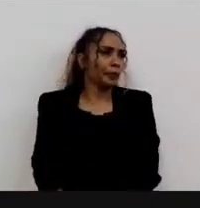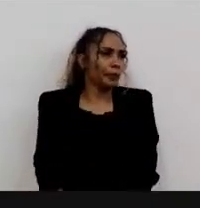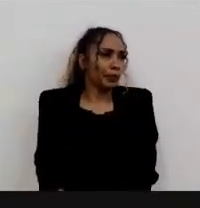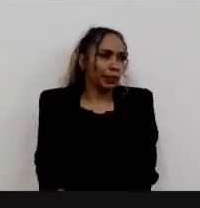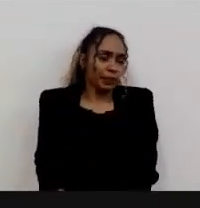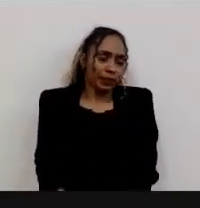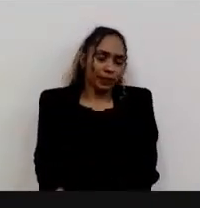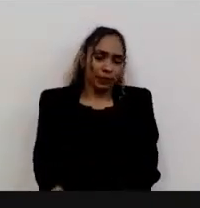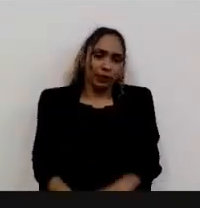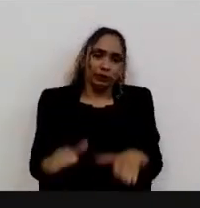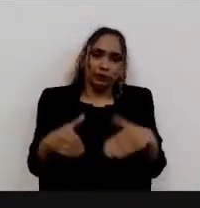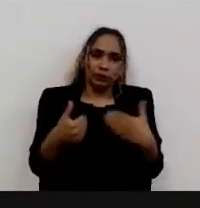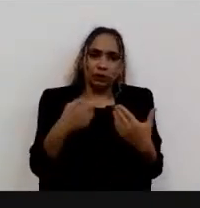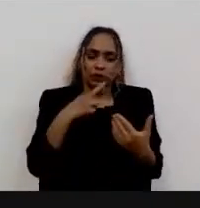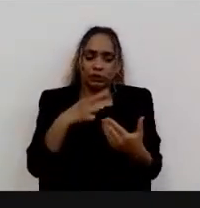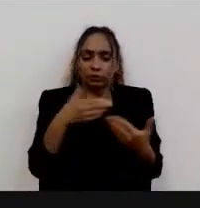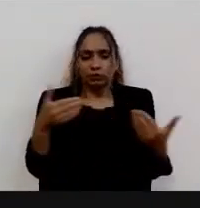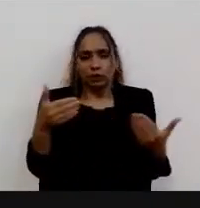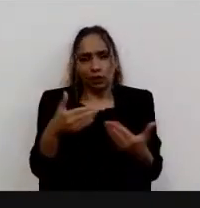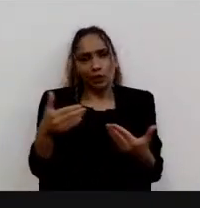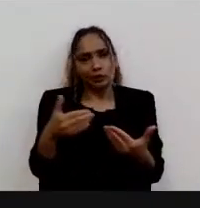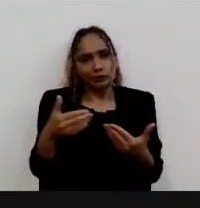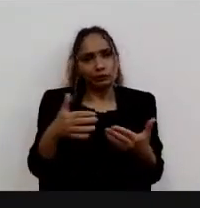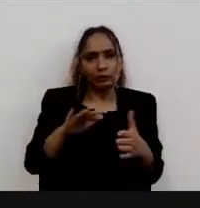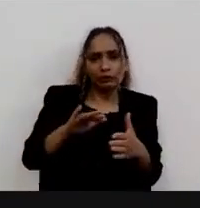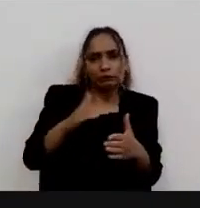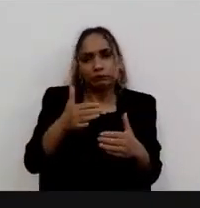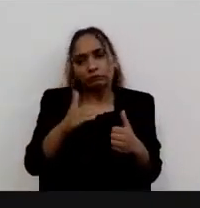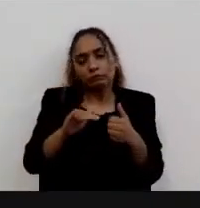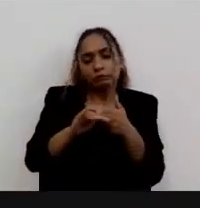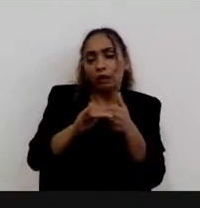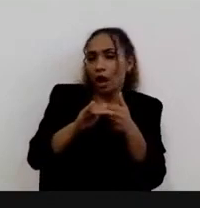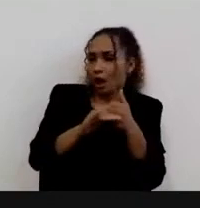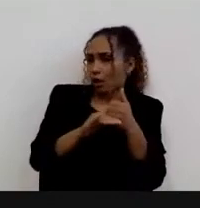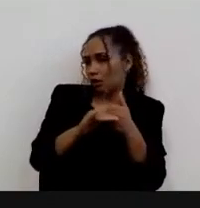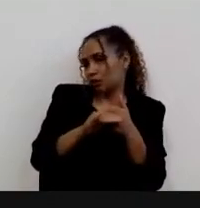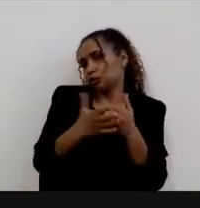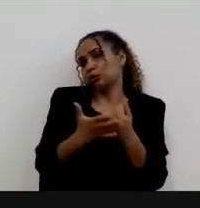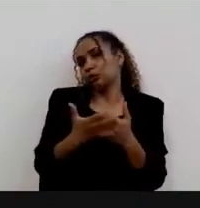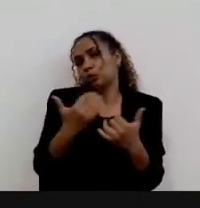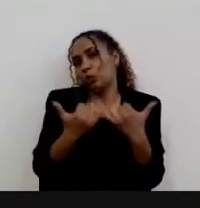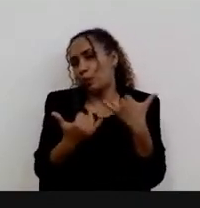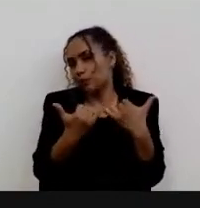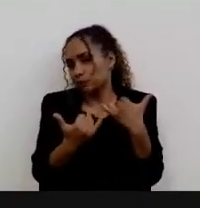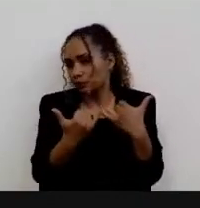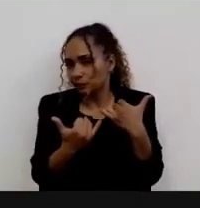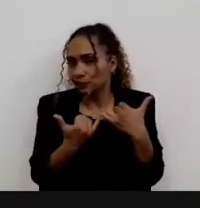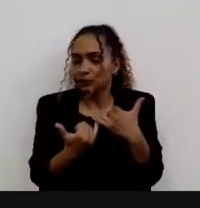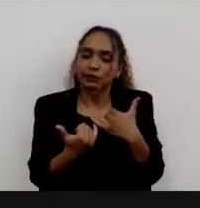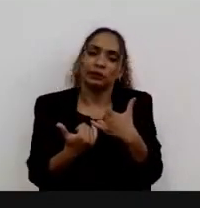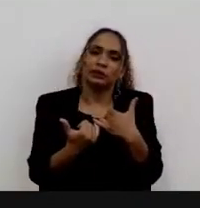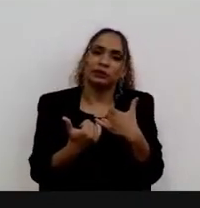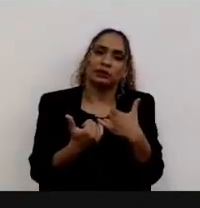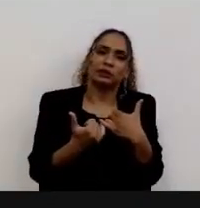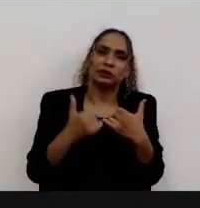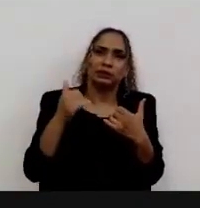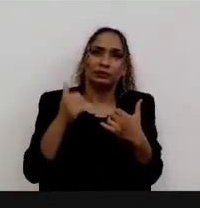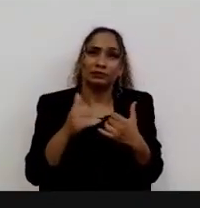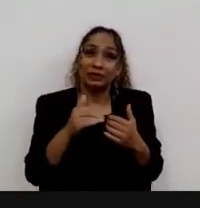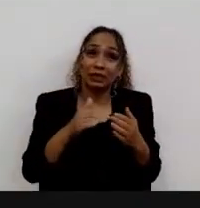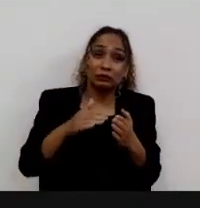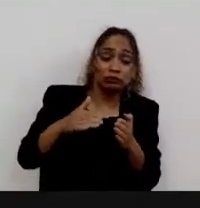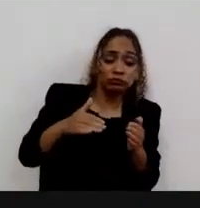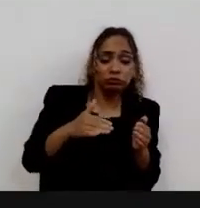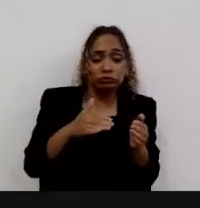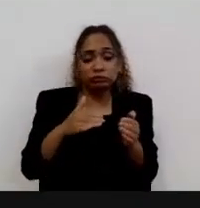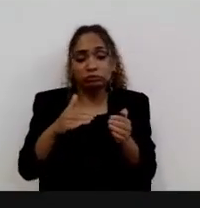Então, assim, os resultados até agora medianos, assim, parece assim, tem um caminho a seguir,